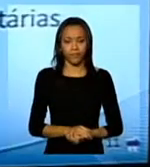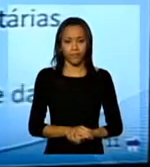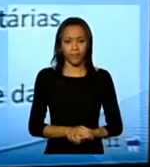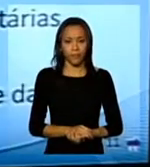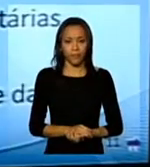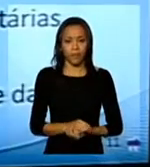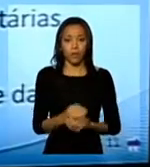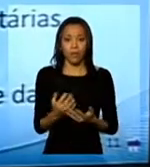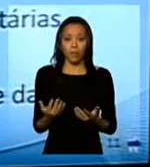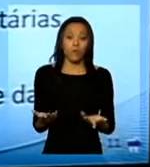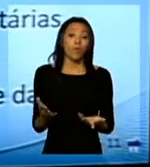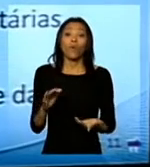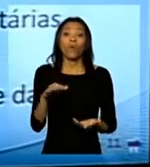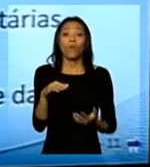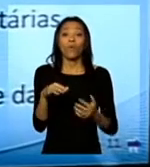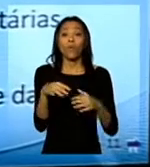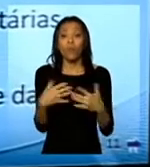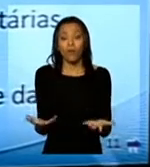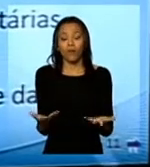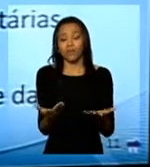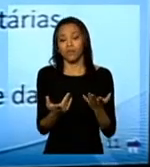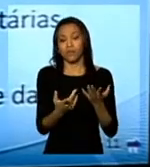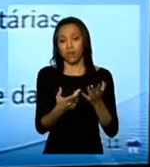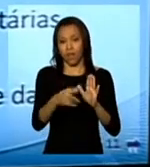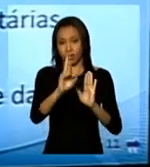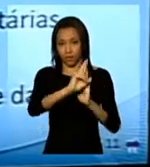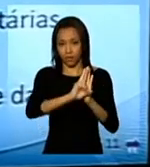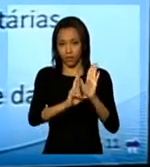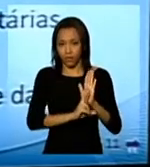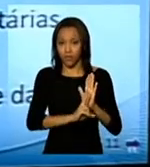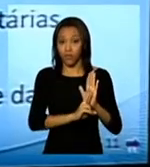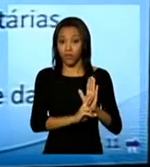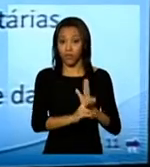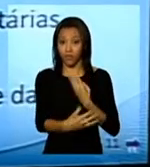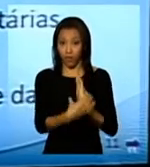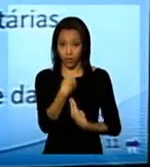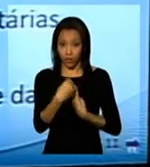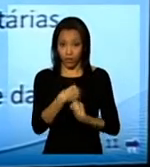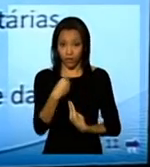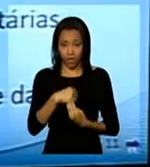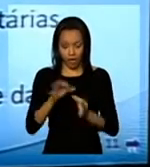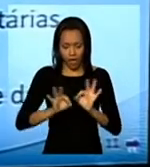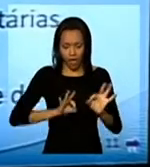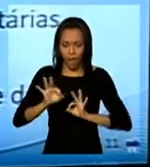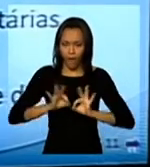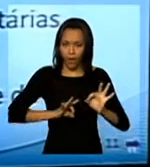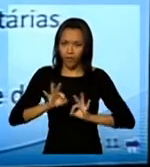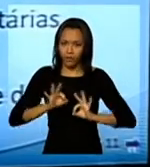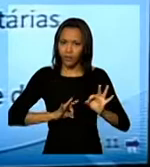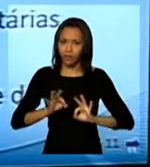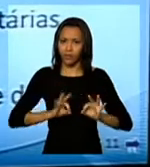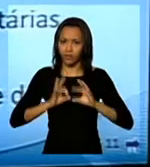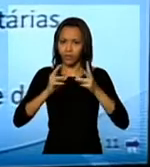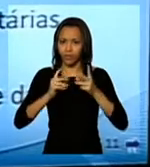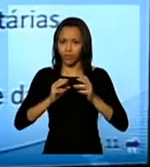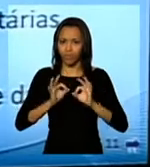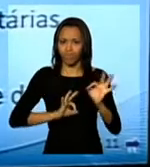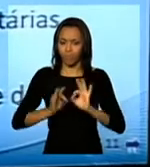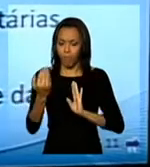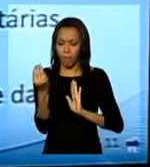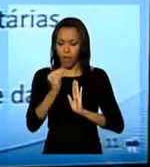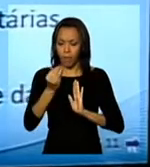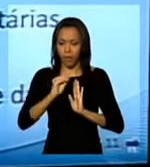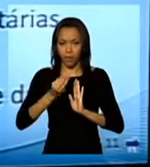Bom, quais são as premissas que nortearam a elaboração dessa programação orçamentária?